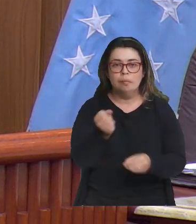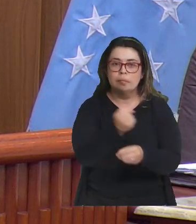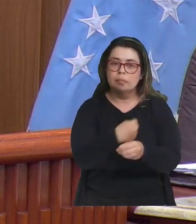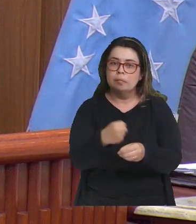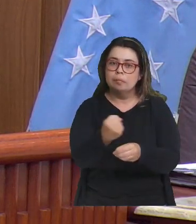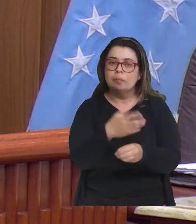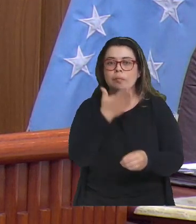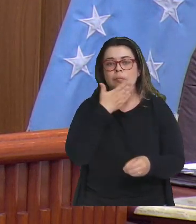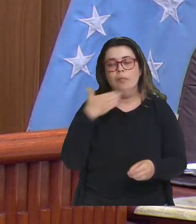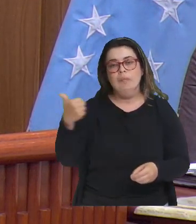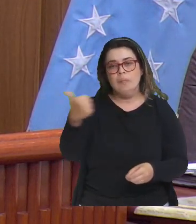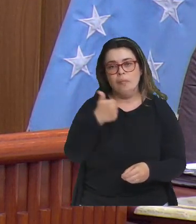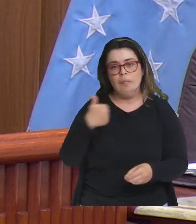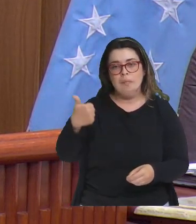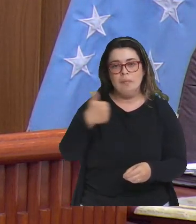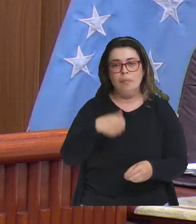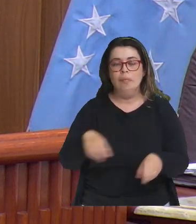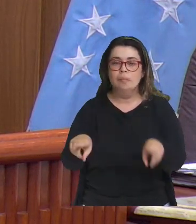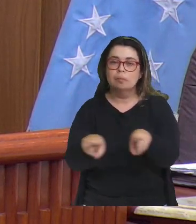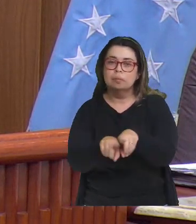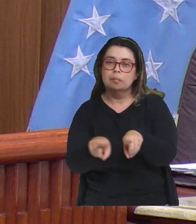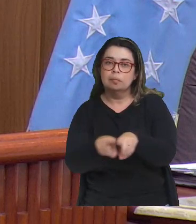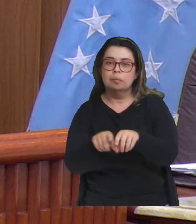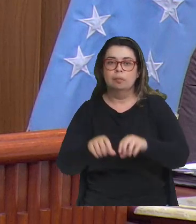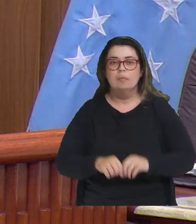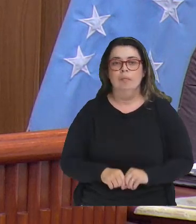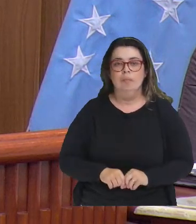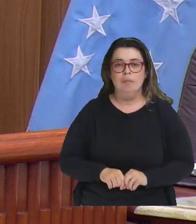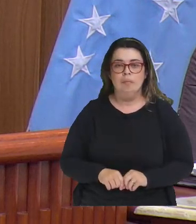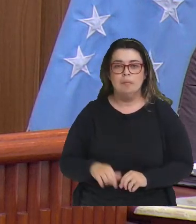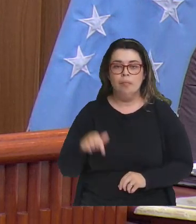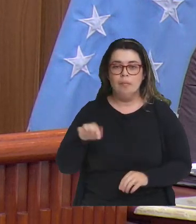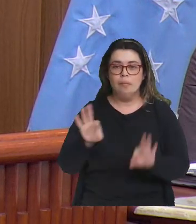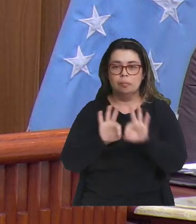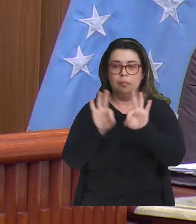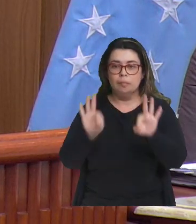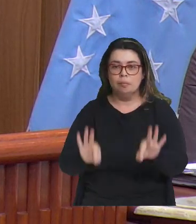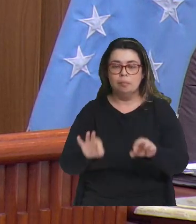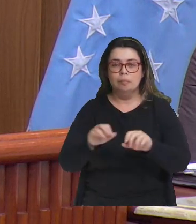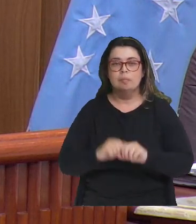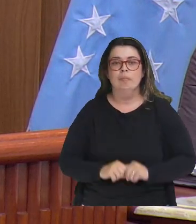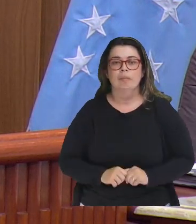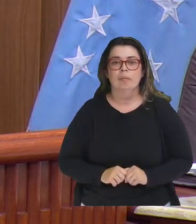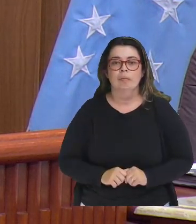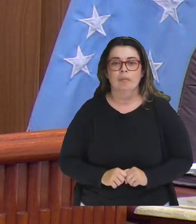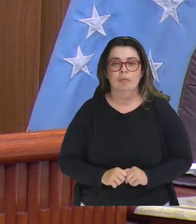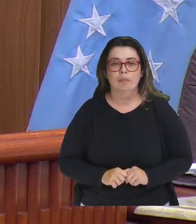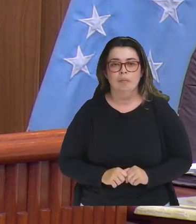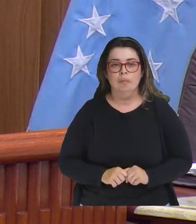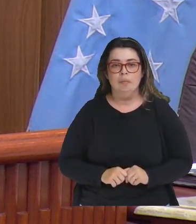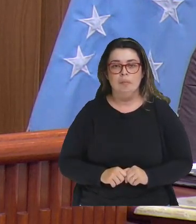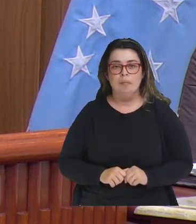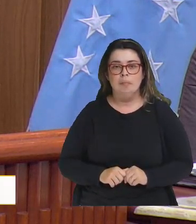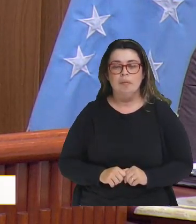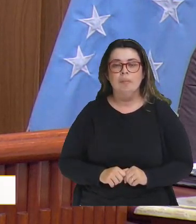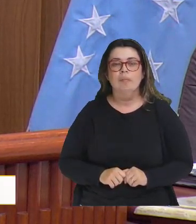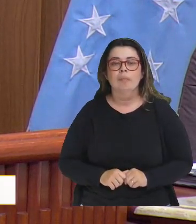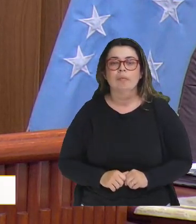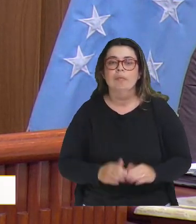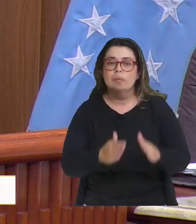melhoria. Desta feita, remeto o presente projeto para apreciação pelo soberano plenário,